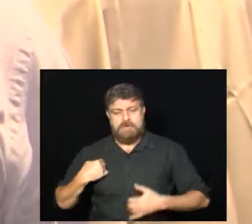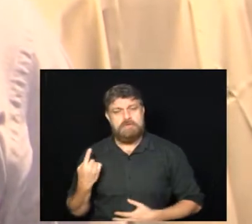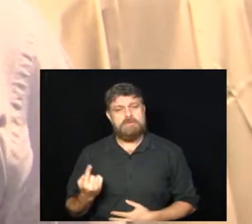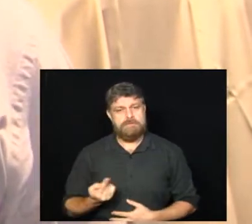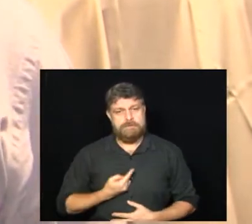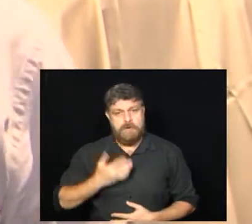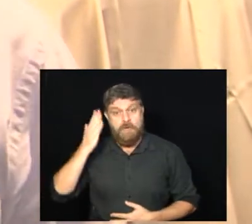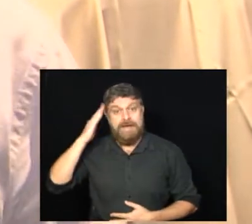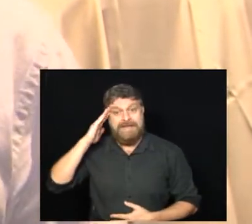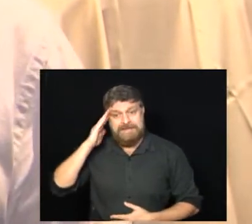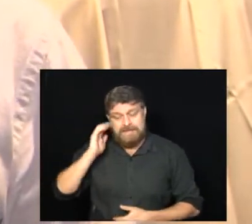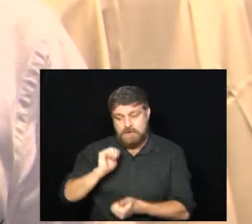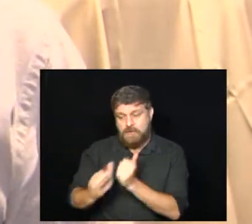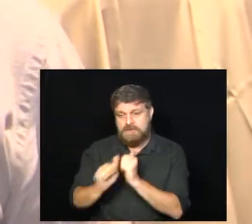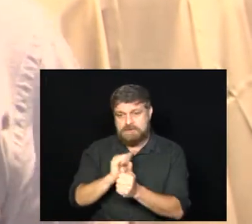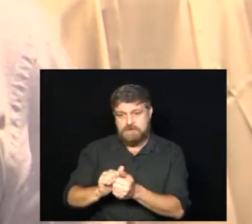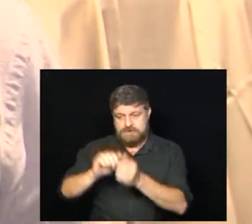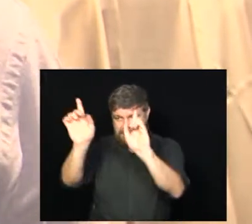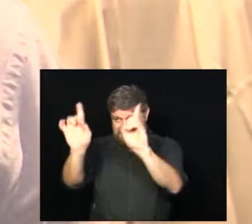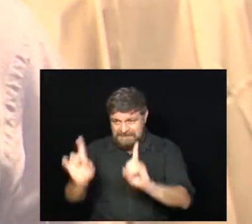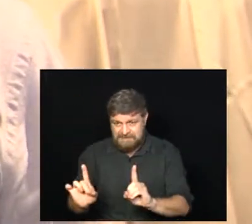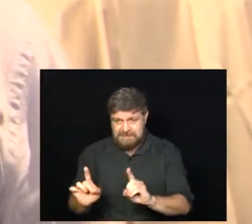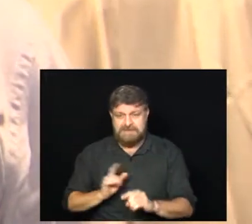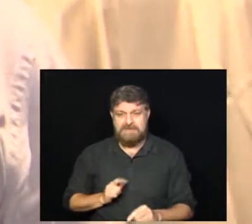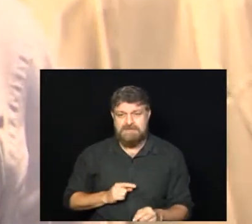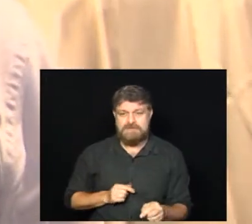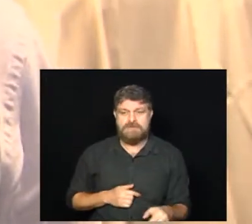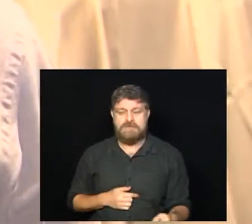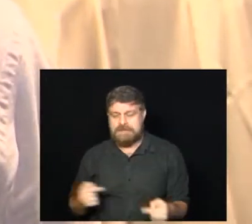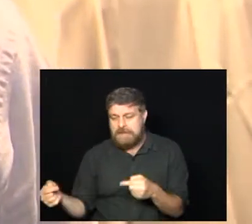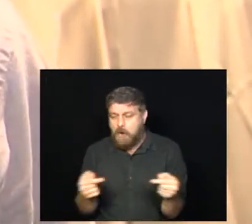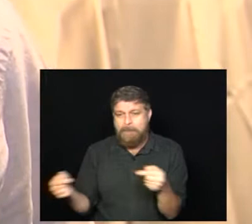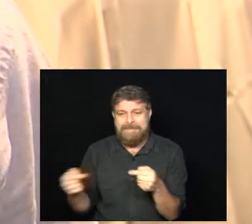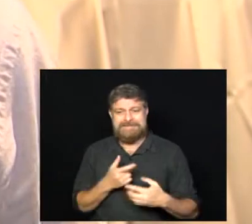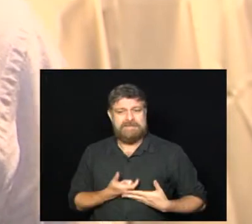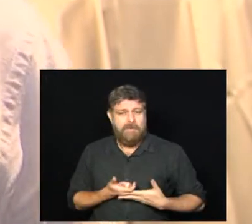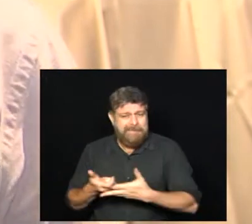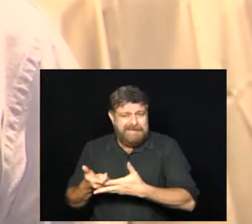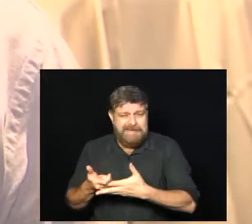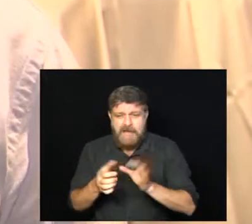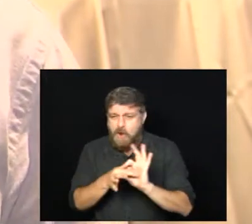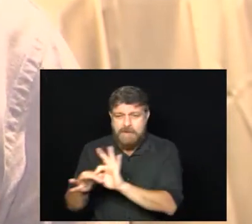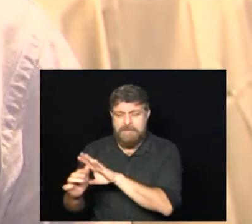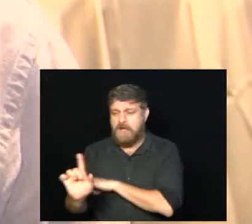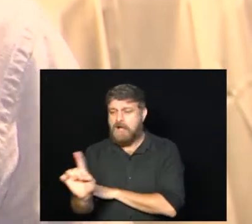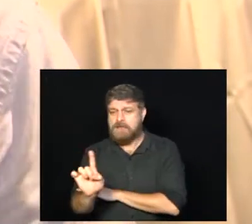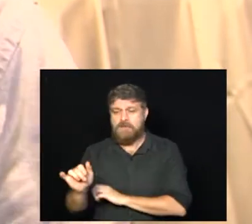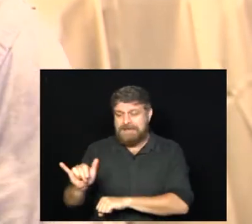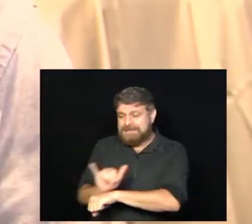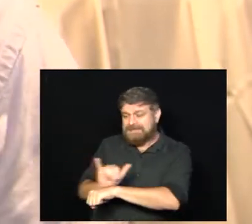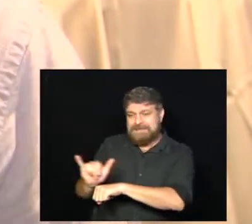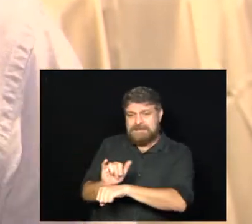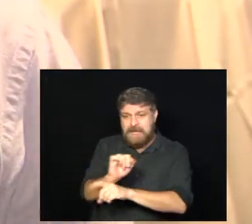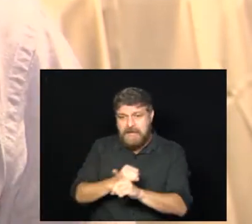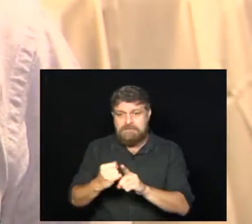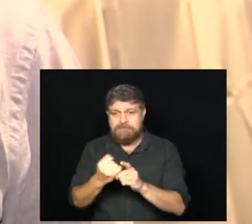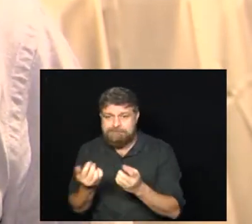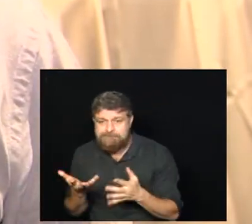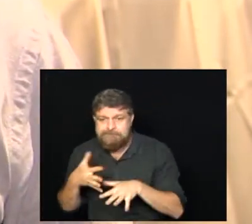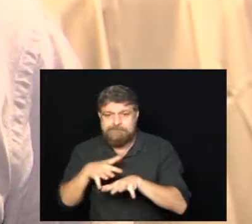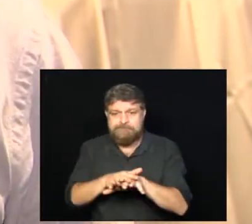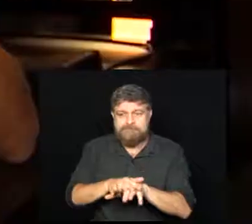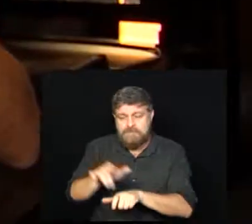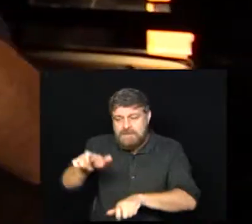esporte paralímpico não só como esporte de competição, de medalhas, de Olimpíadas, mas um instrumento de inclusão da pessoa